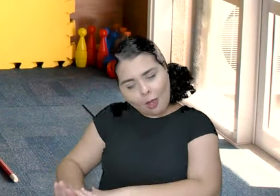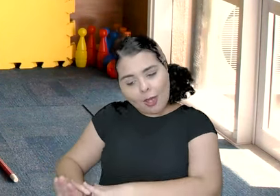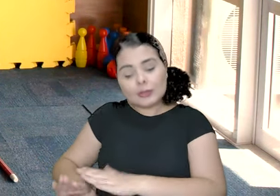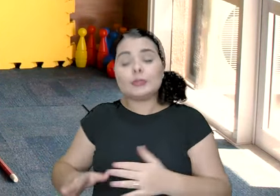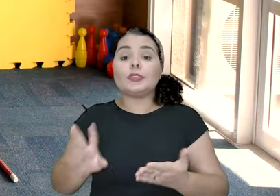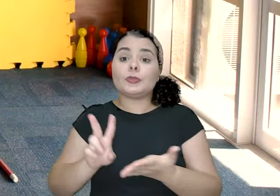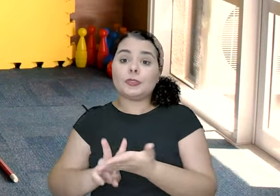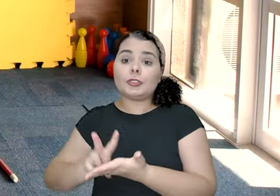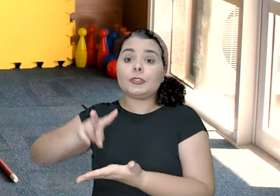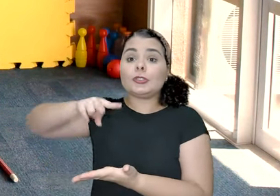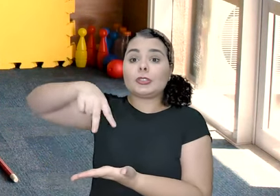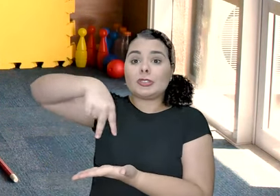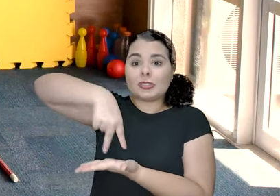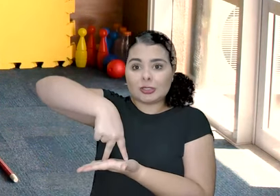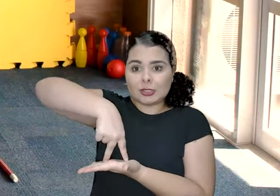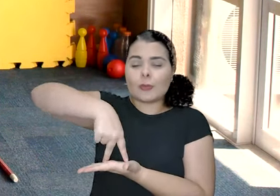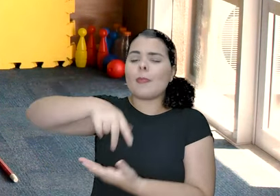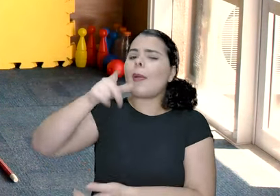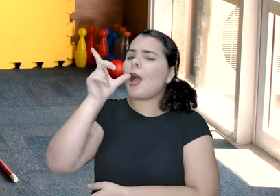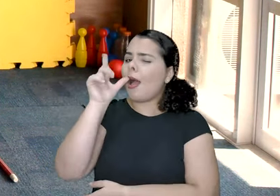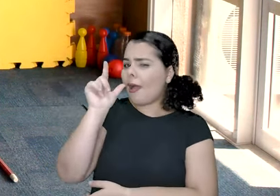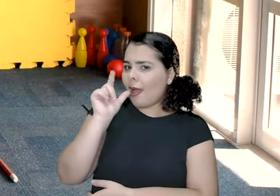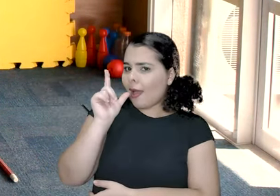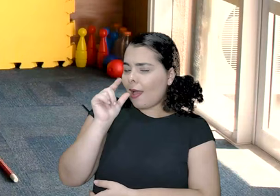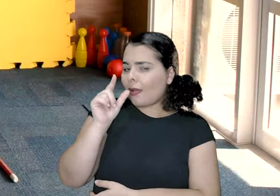pé. Um golinho de água.